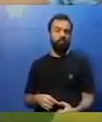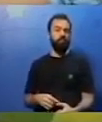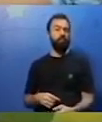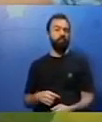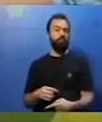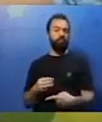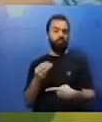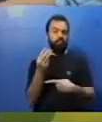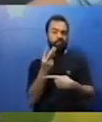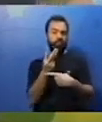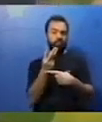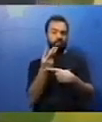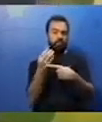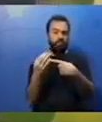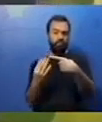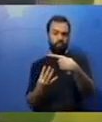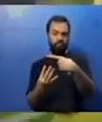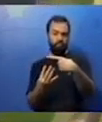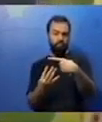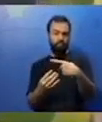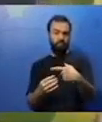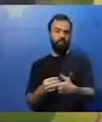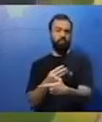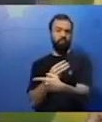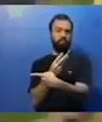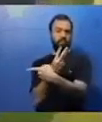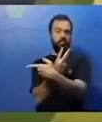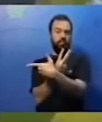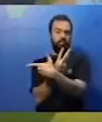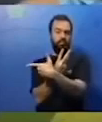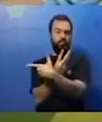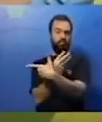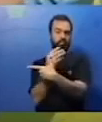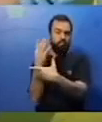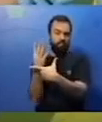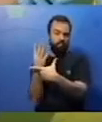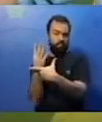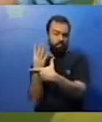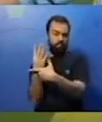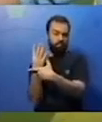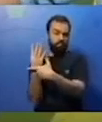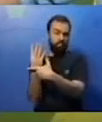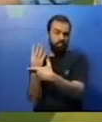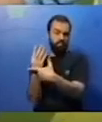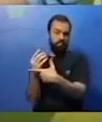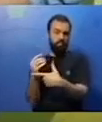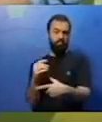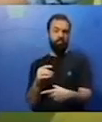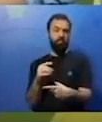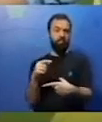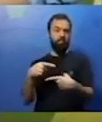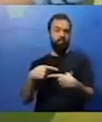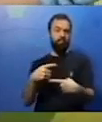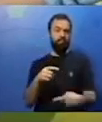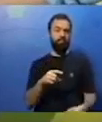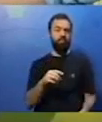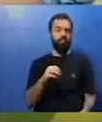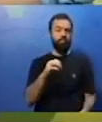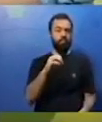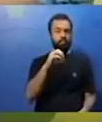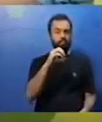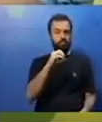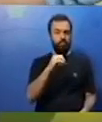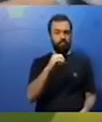chega num resultado, certo? Qual que é a porcentagem? A vírgula anda